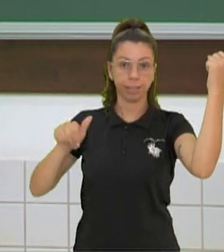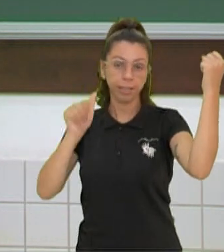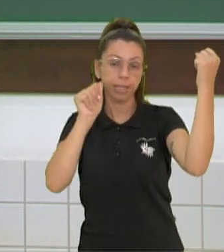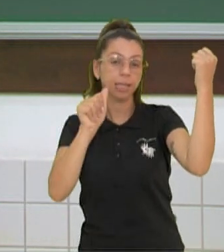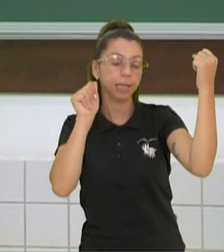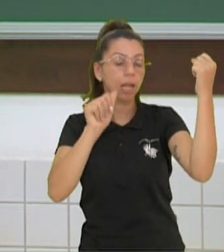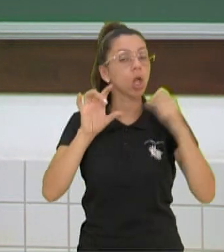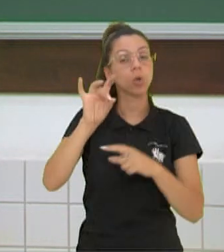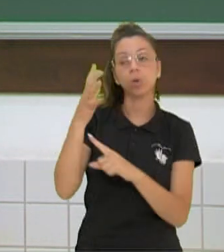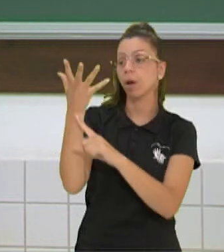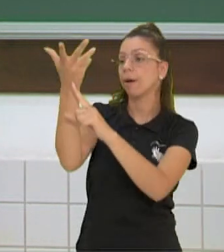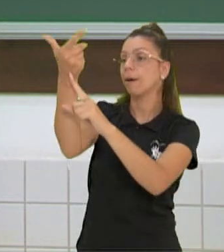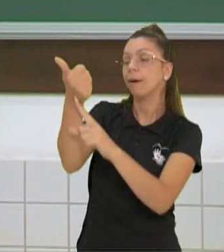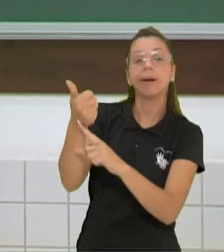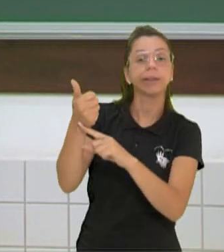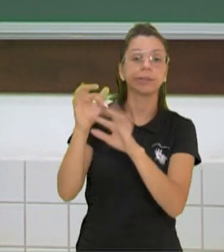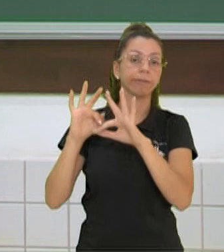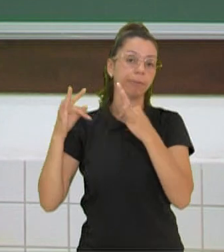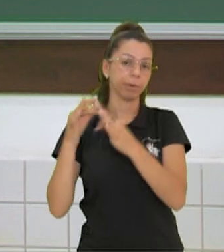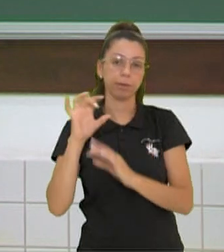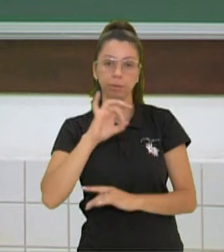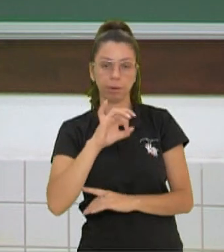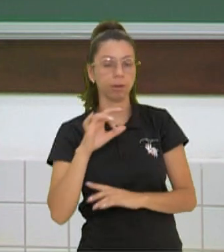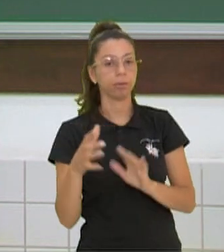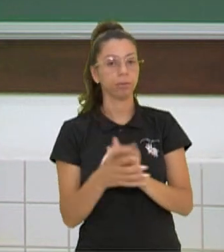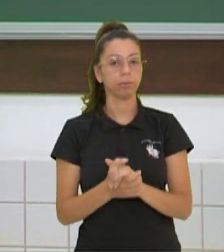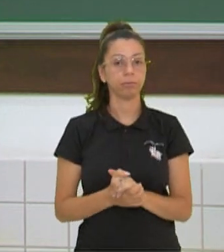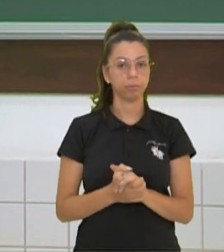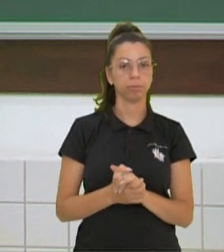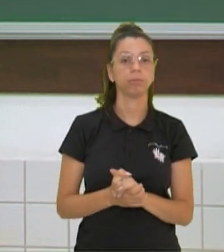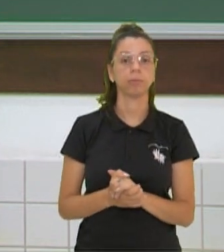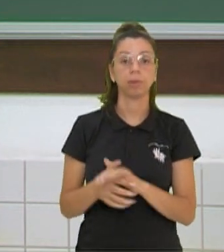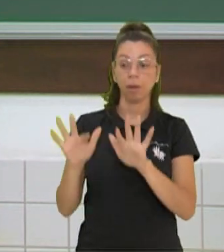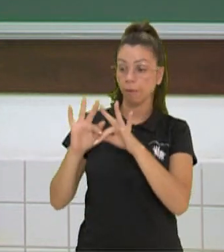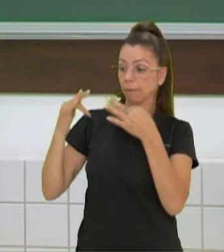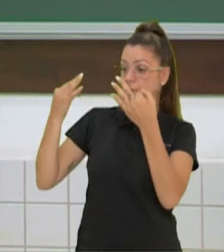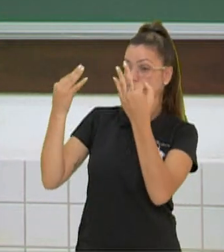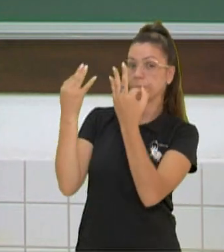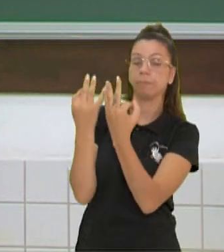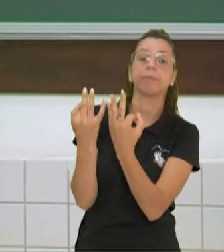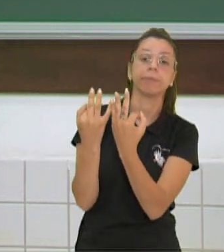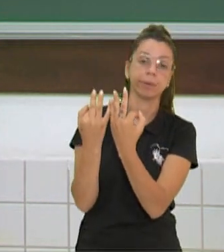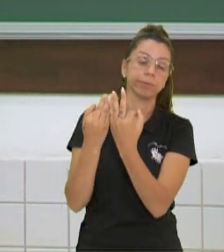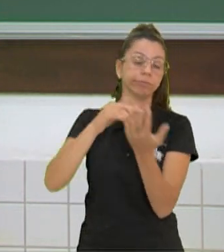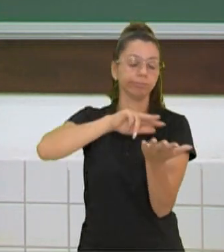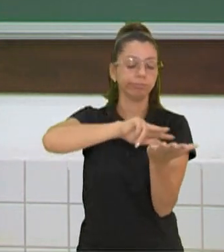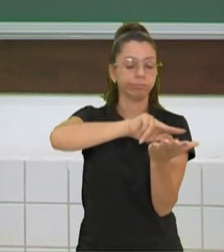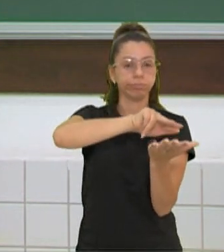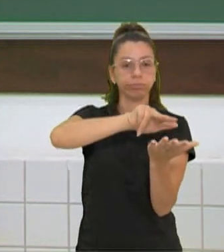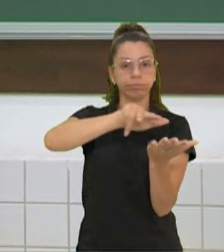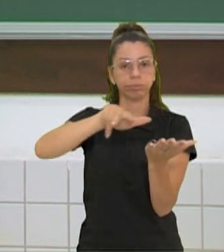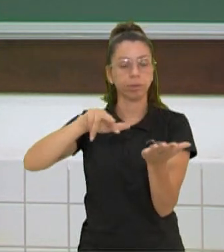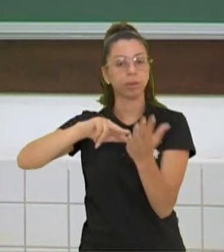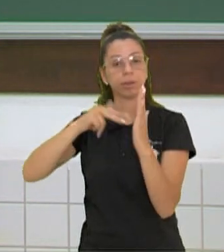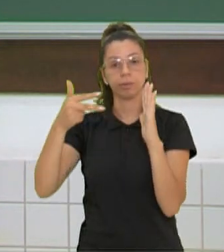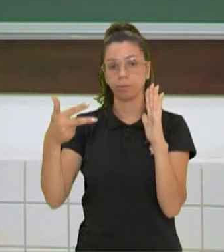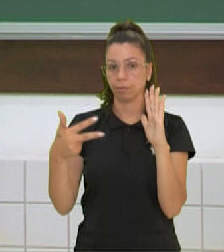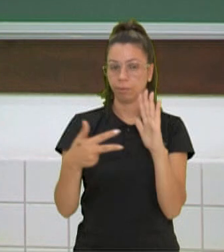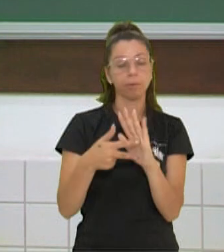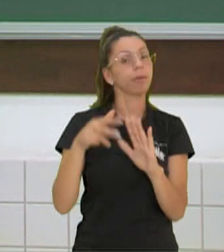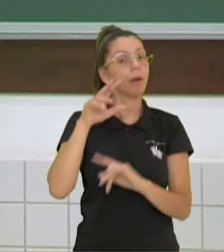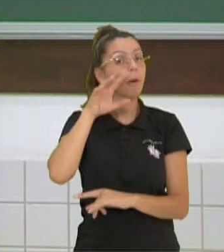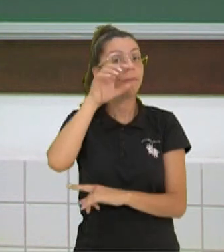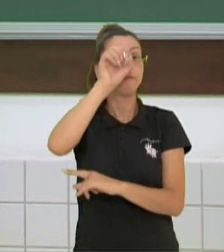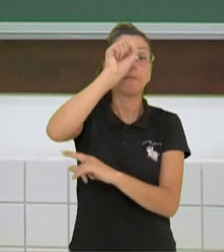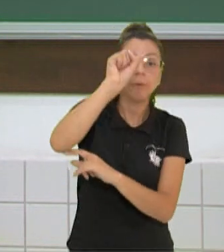só na arte falando apenas da família dela. Aliás, falando da família dela, ela já está trazendo muito significado, muita